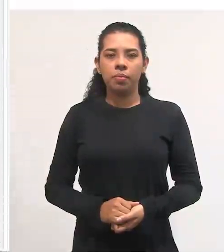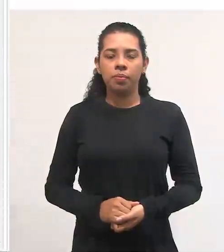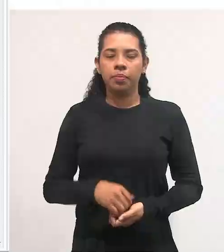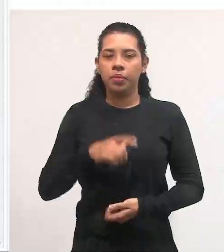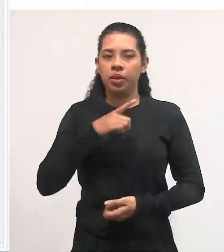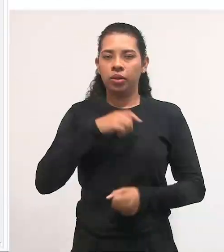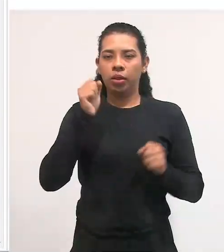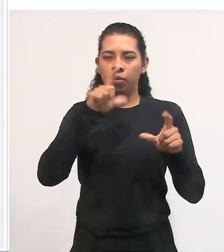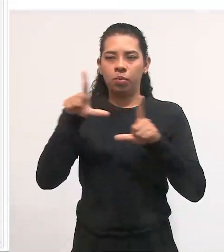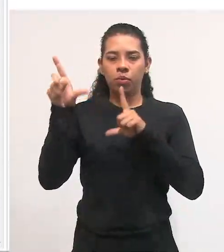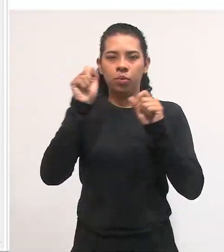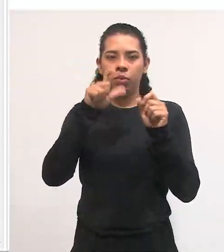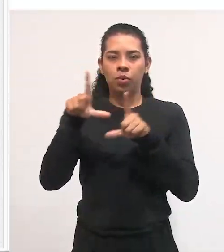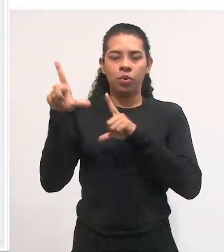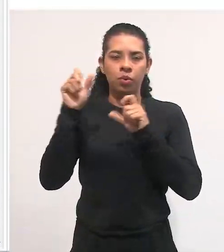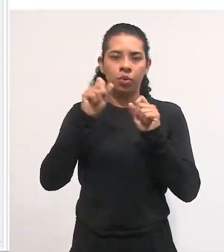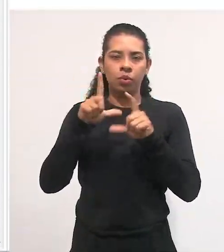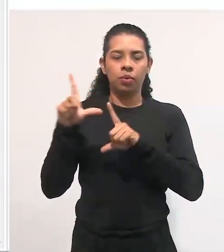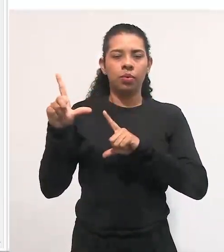São muitos incisos.